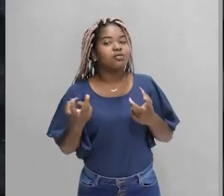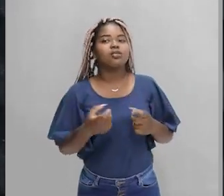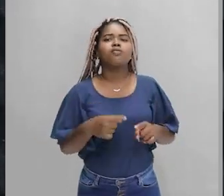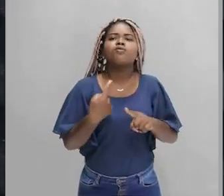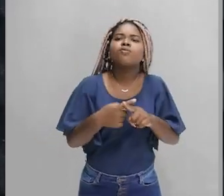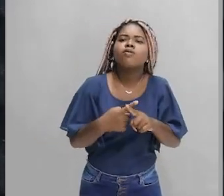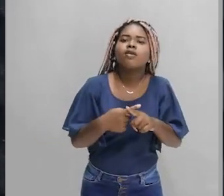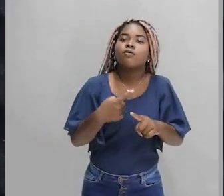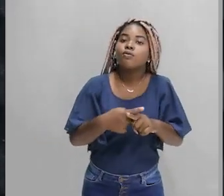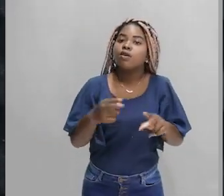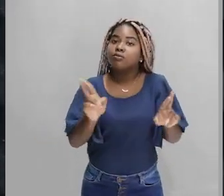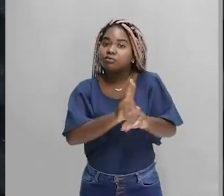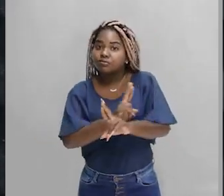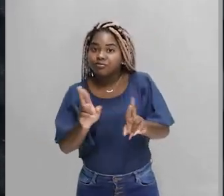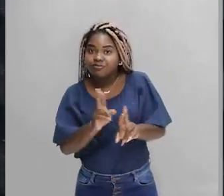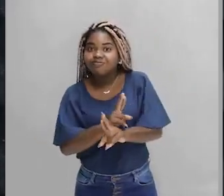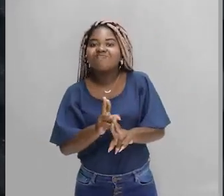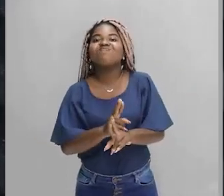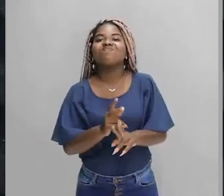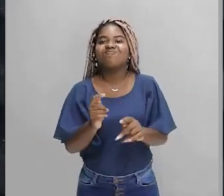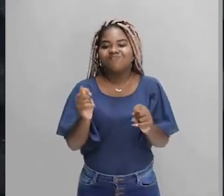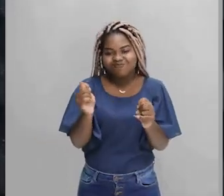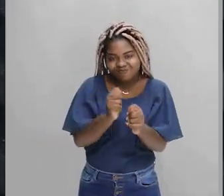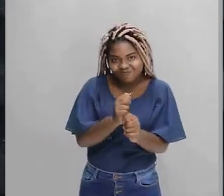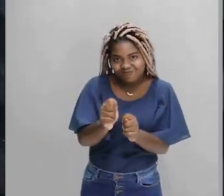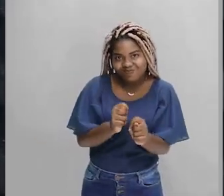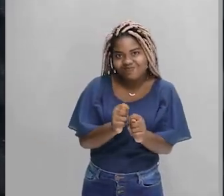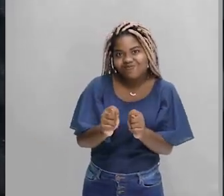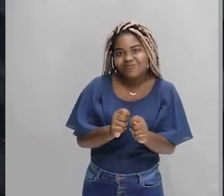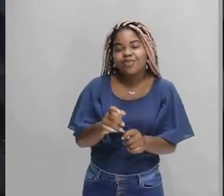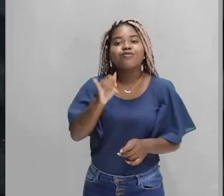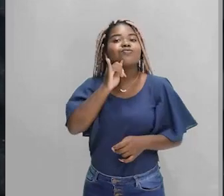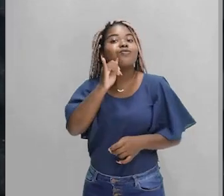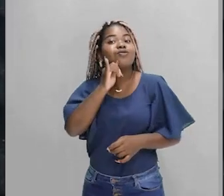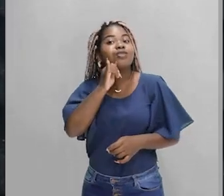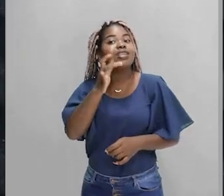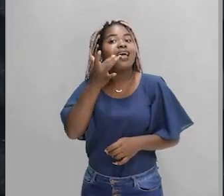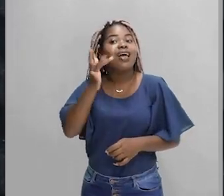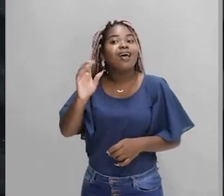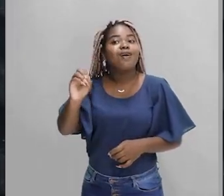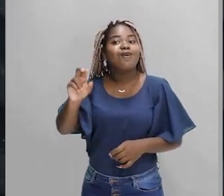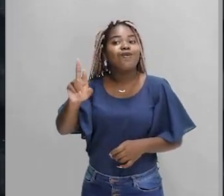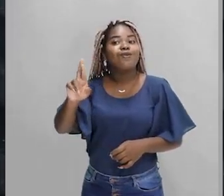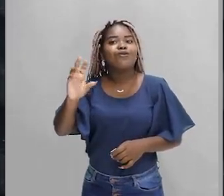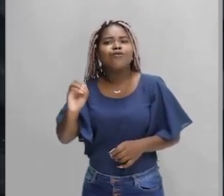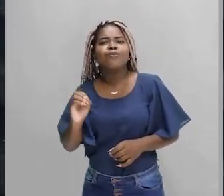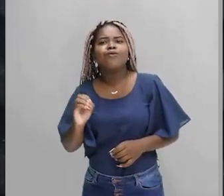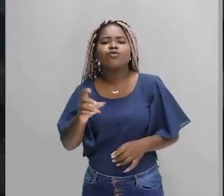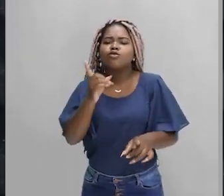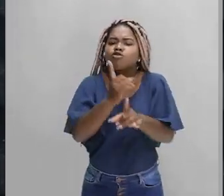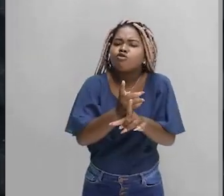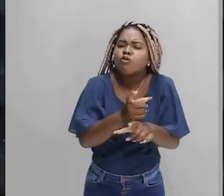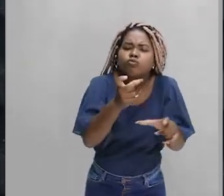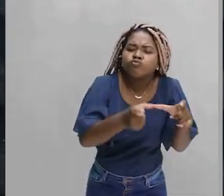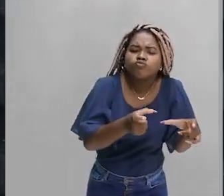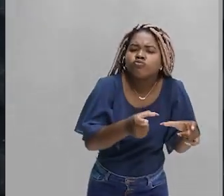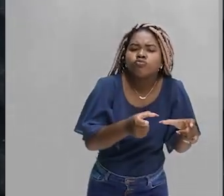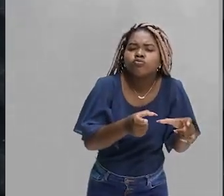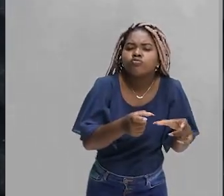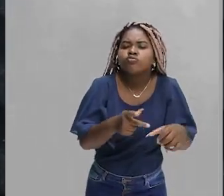com o seu potencial econômico, né? Então, por exemplo, o ouro, onde é que eu encontro? O petróleo, onde é que eu vou